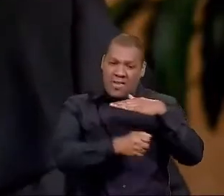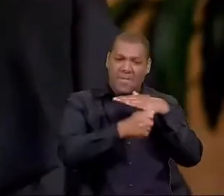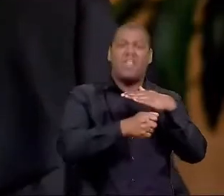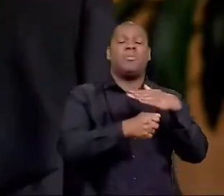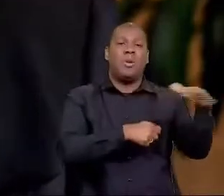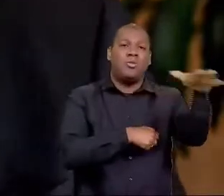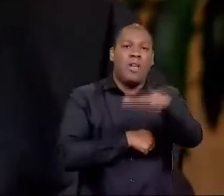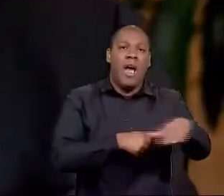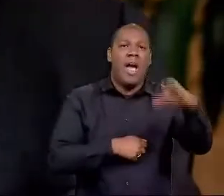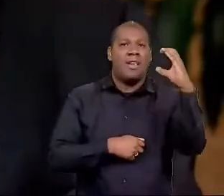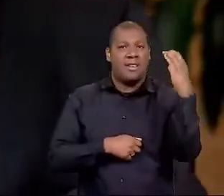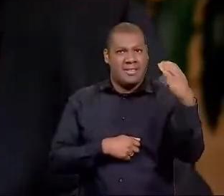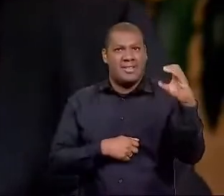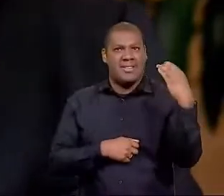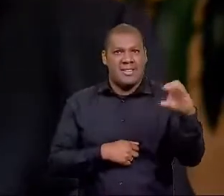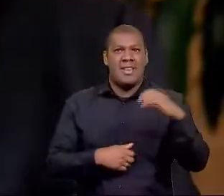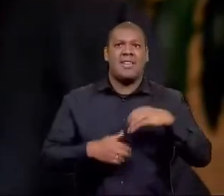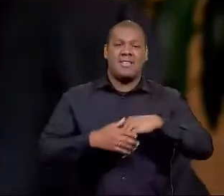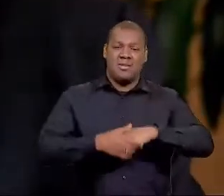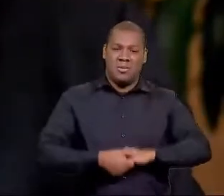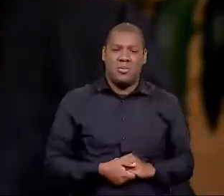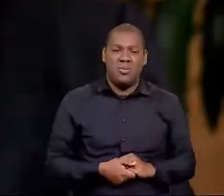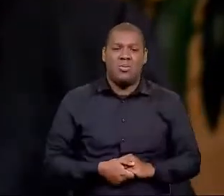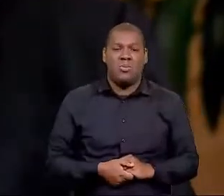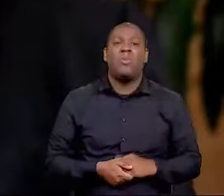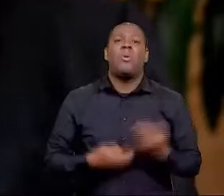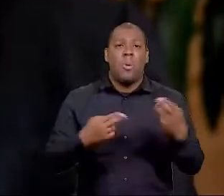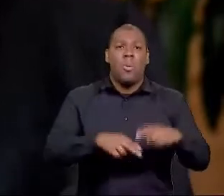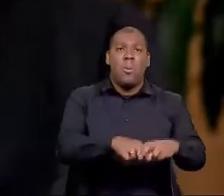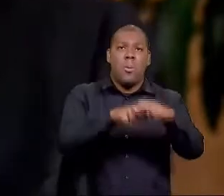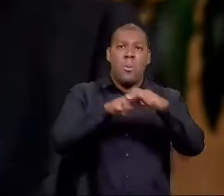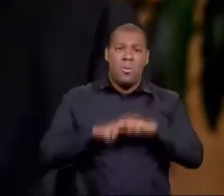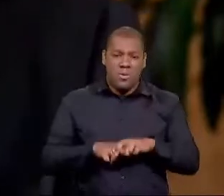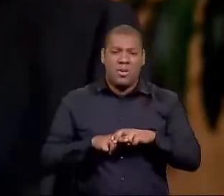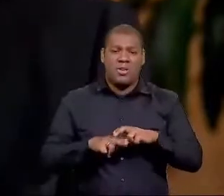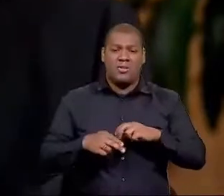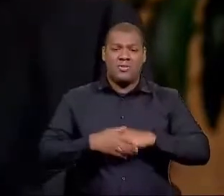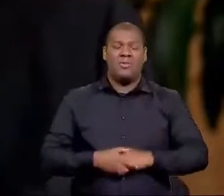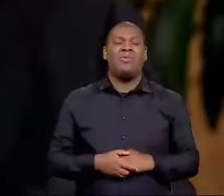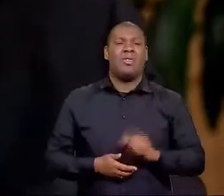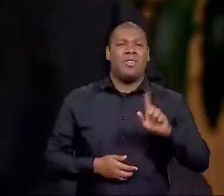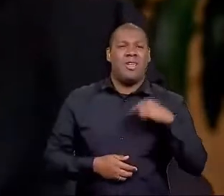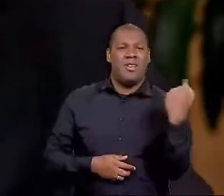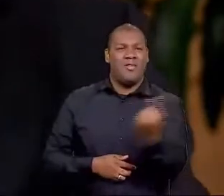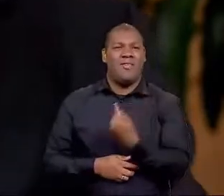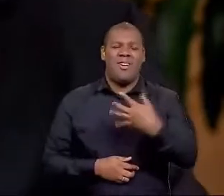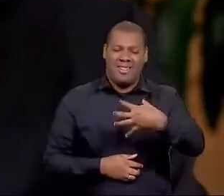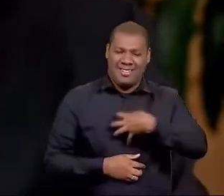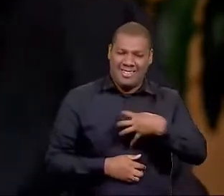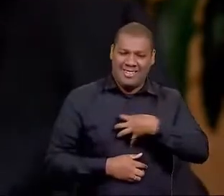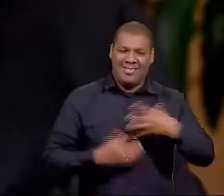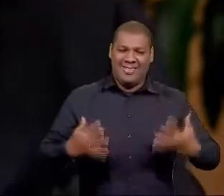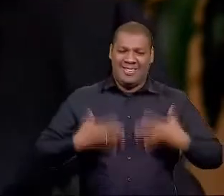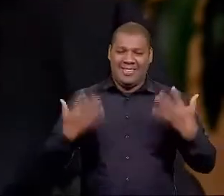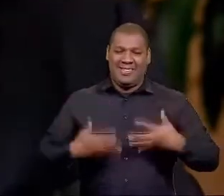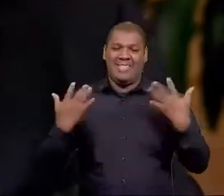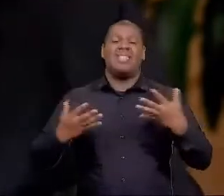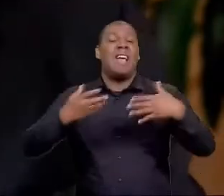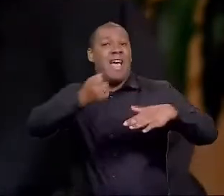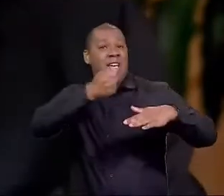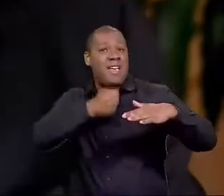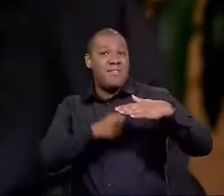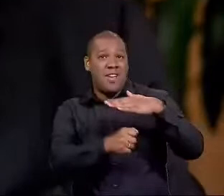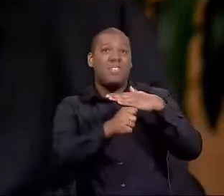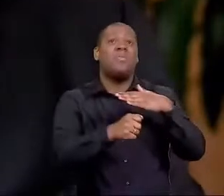recurso. Por isso, a nossa alegria, sabe, de fazer investimento, voltar a pagar bolsa, voltar a investir